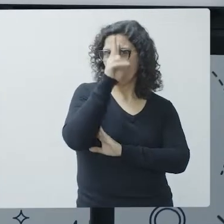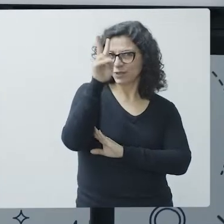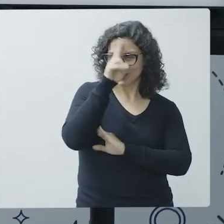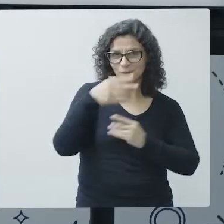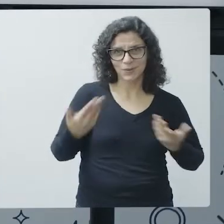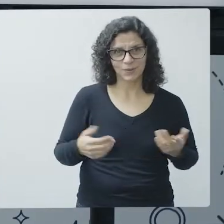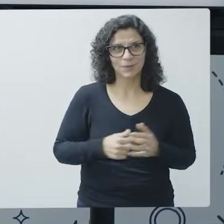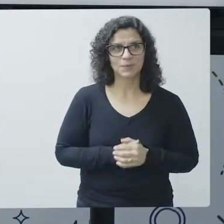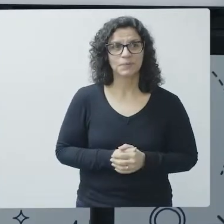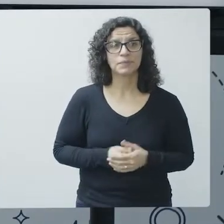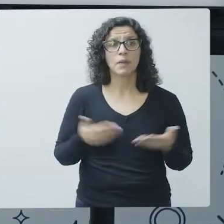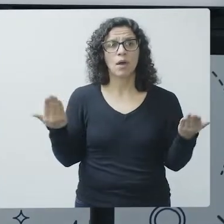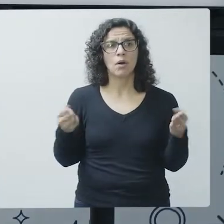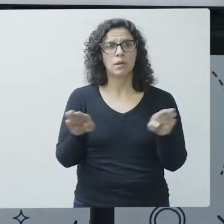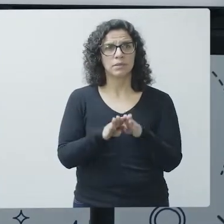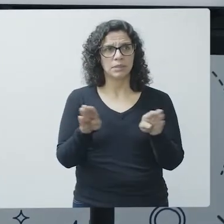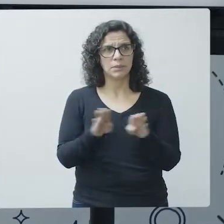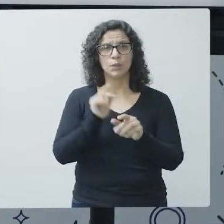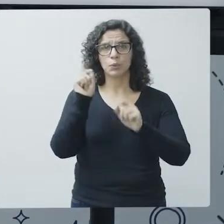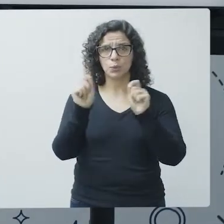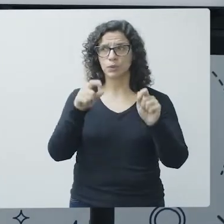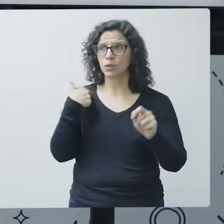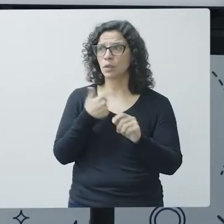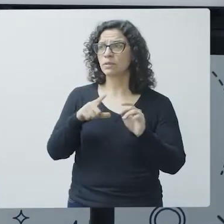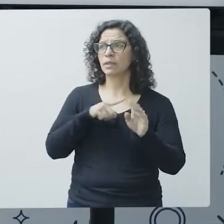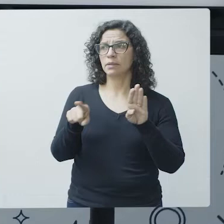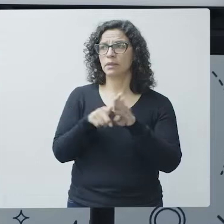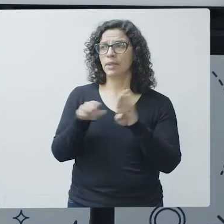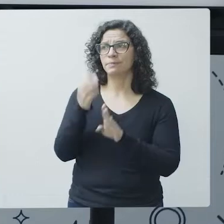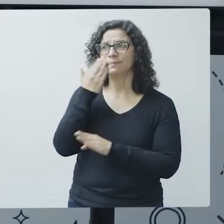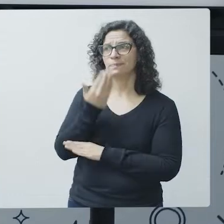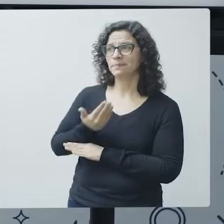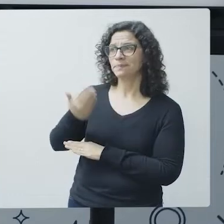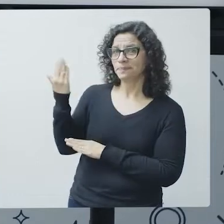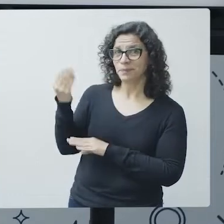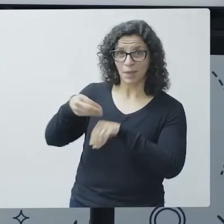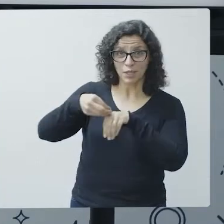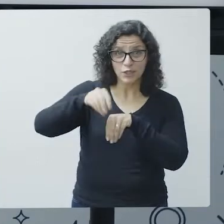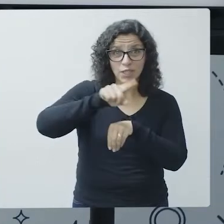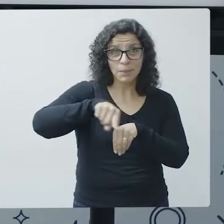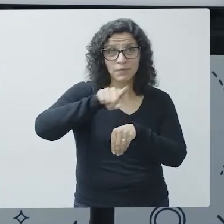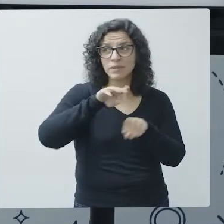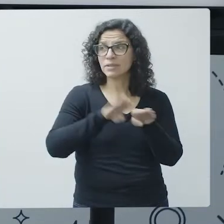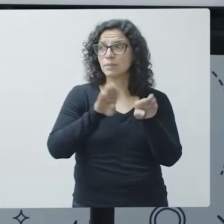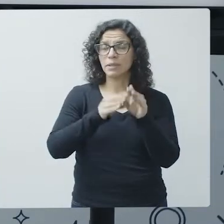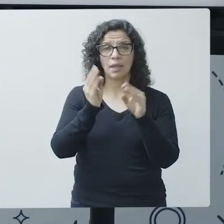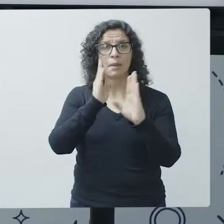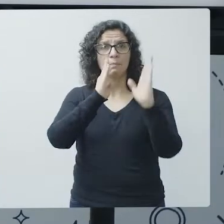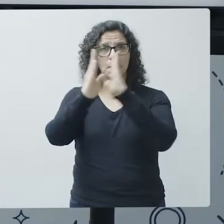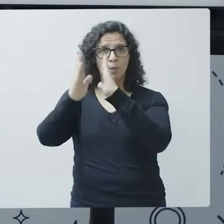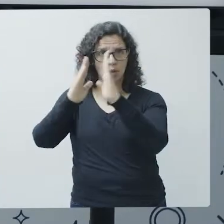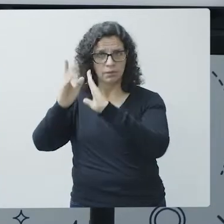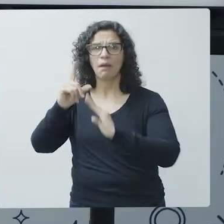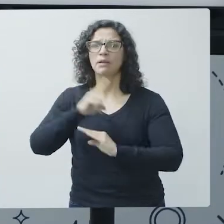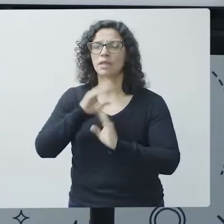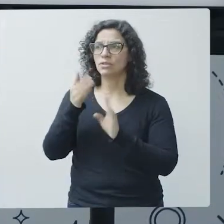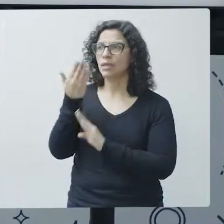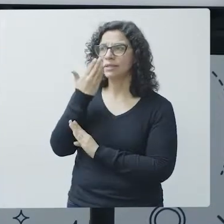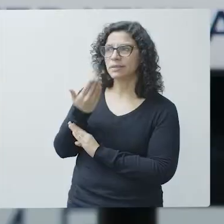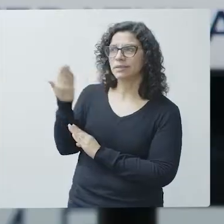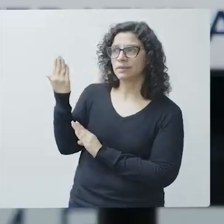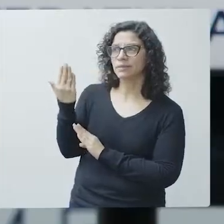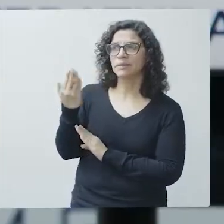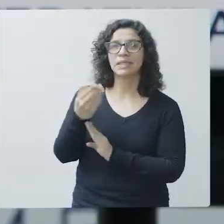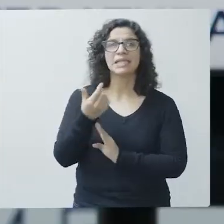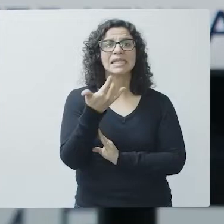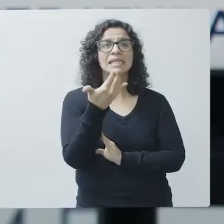história. Bacana, né? E também, claro, tenho aqui, isso aqui fica como indicação, porque está disponível nas bibliotecas, que são